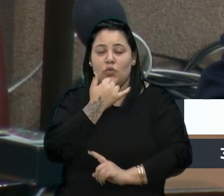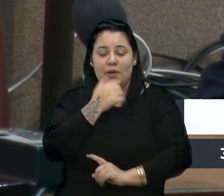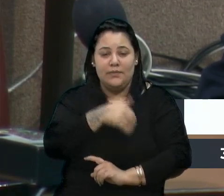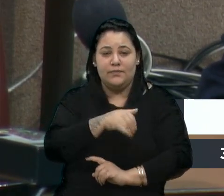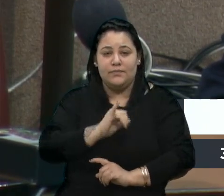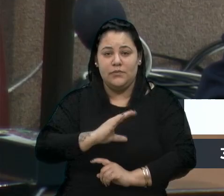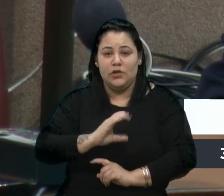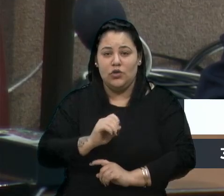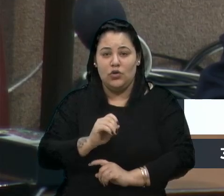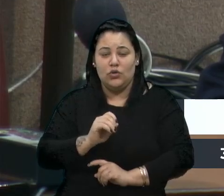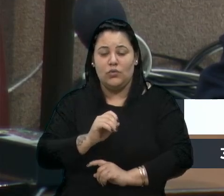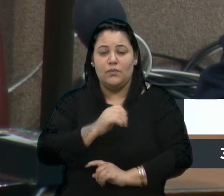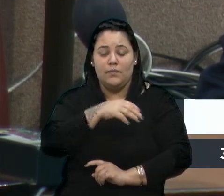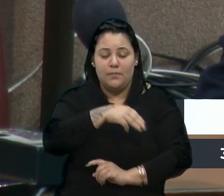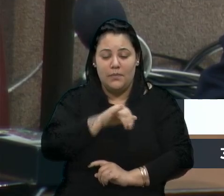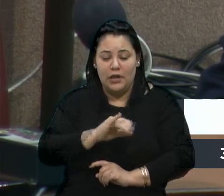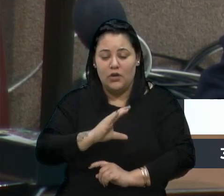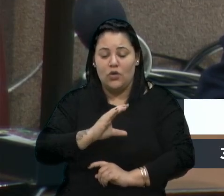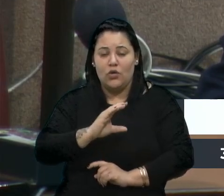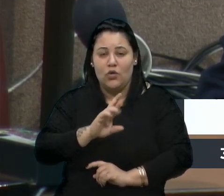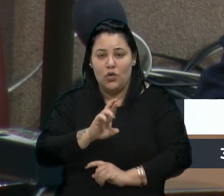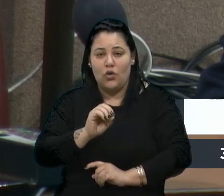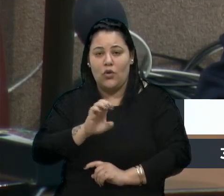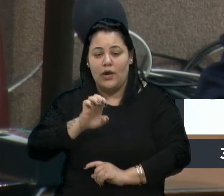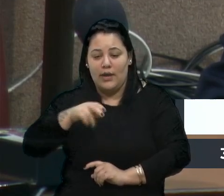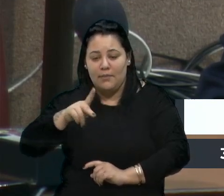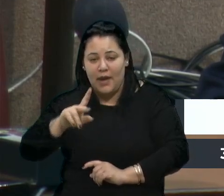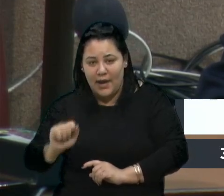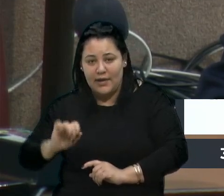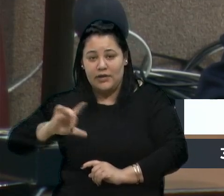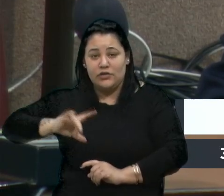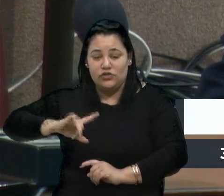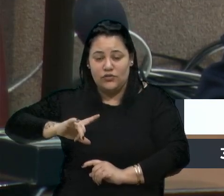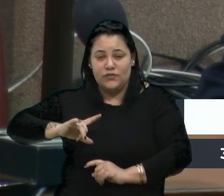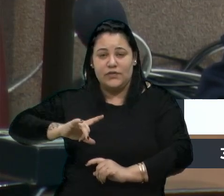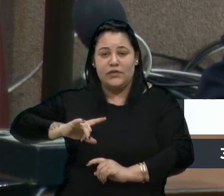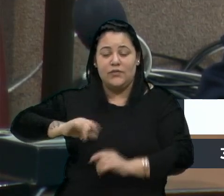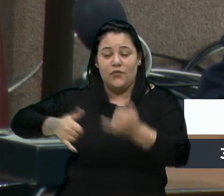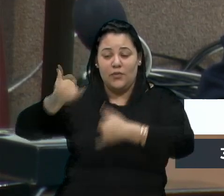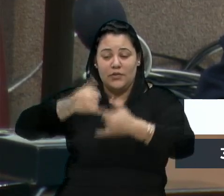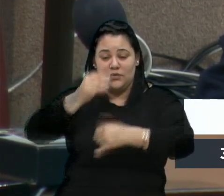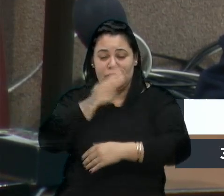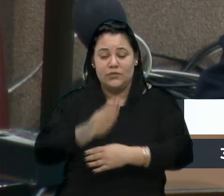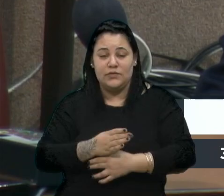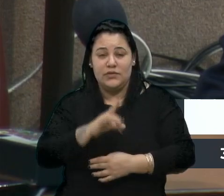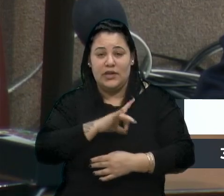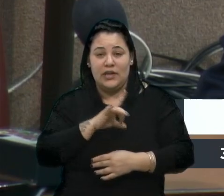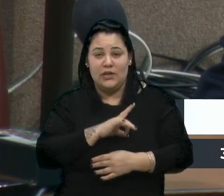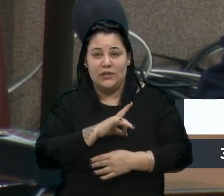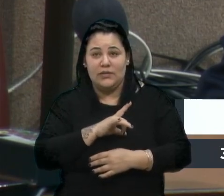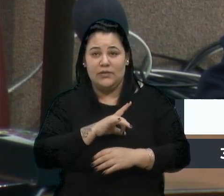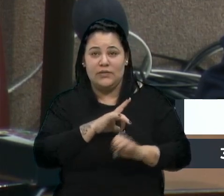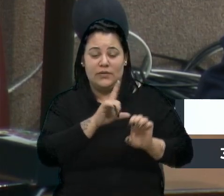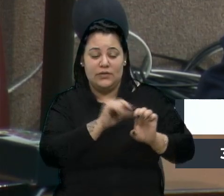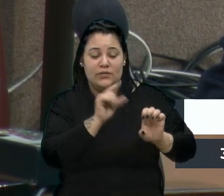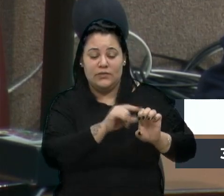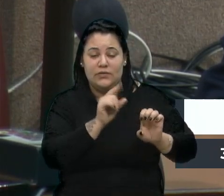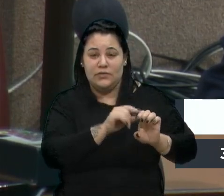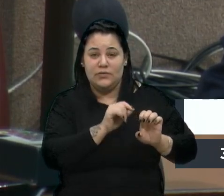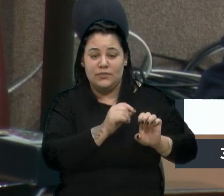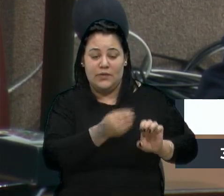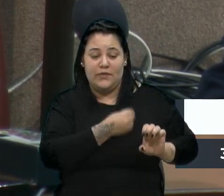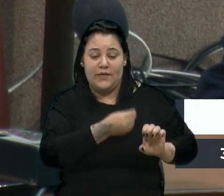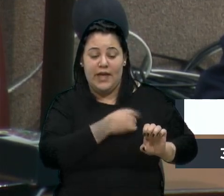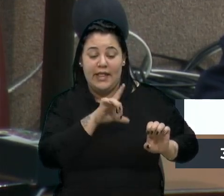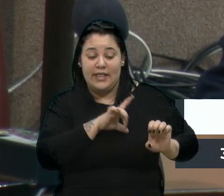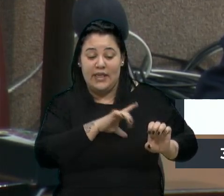e lá eu tive a informação que nós estamos tendo no Brasil o empreendedorismo de sobrevivência. Ter um CNPJ não quer dizer que